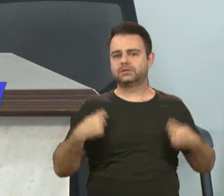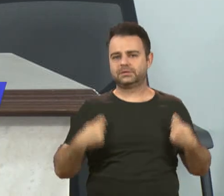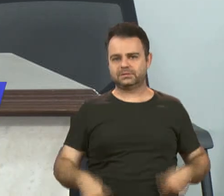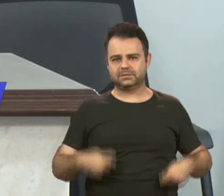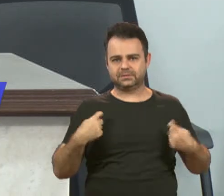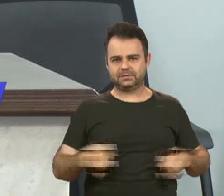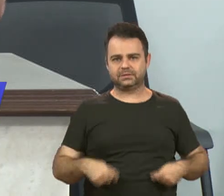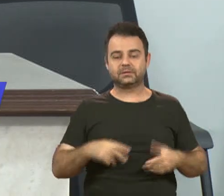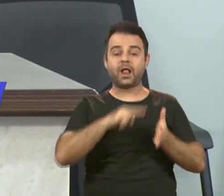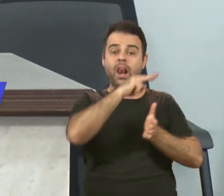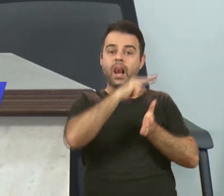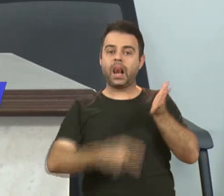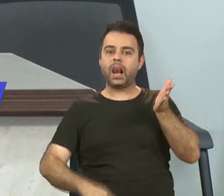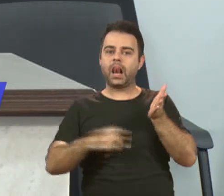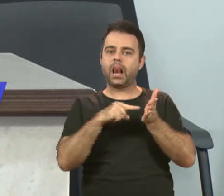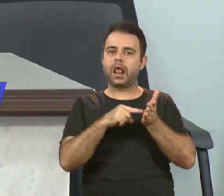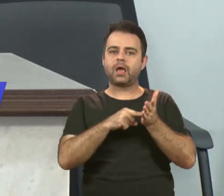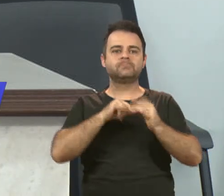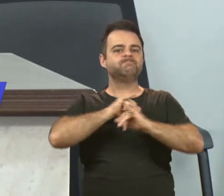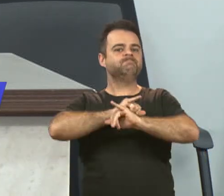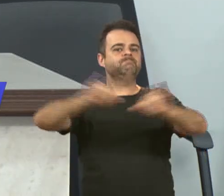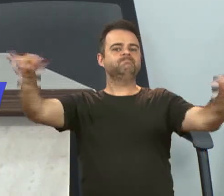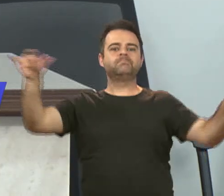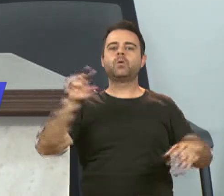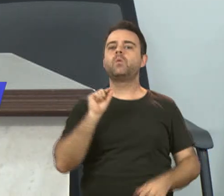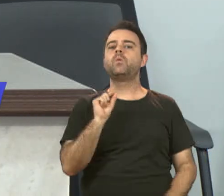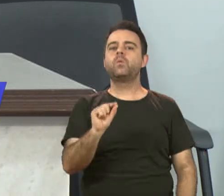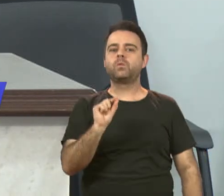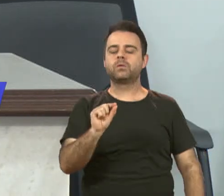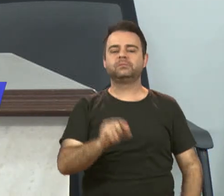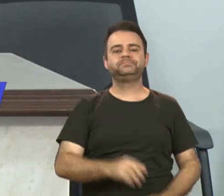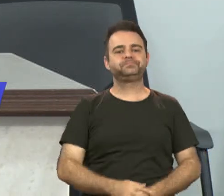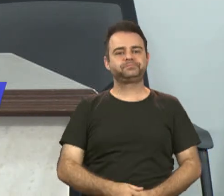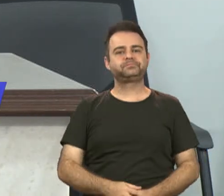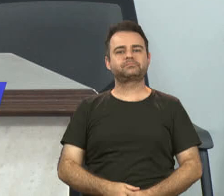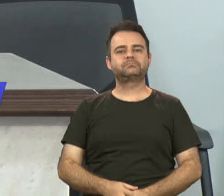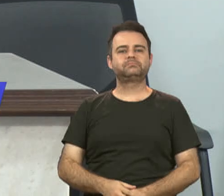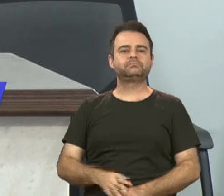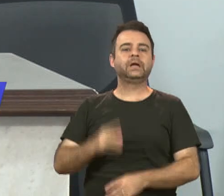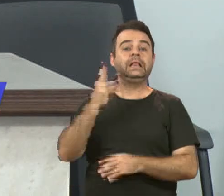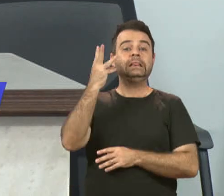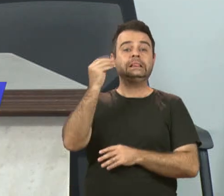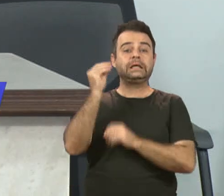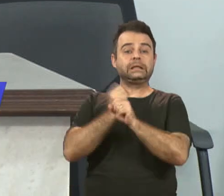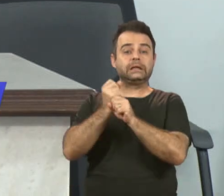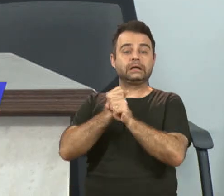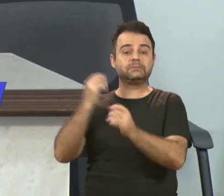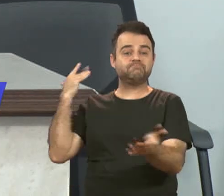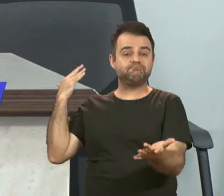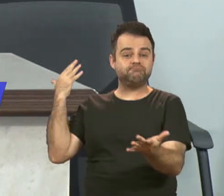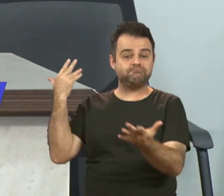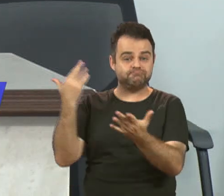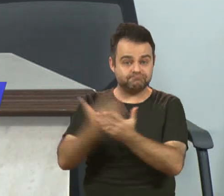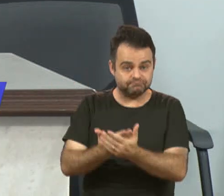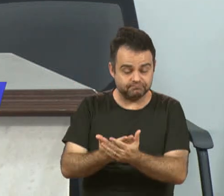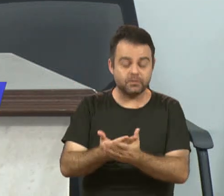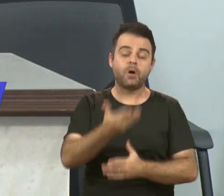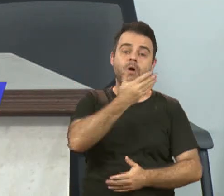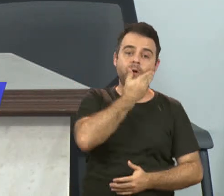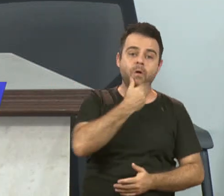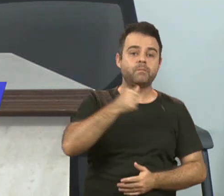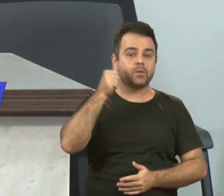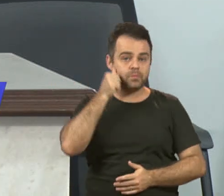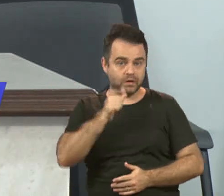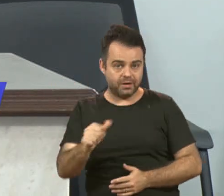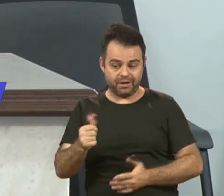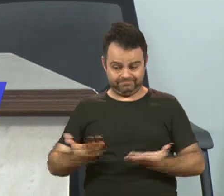ler o manifesto antes que meu tempo acabe. Há mais de 3 décadas, pessoal, trabalhadoras e trabalhadores da